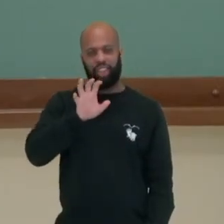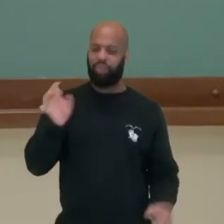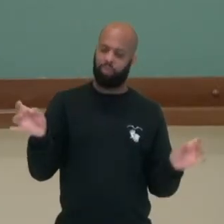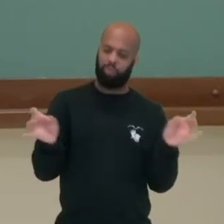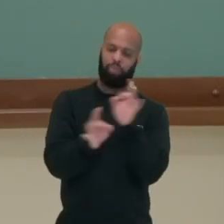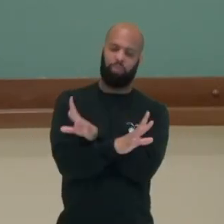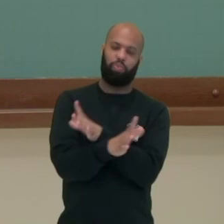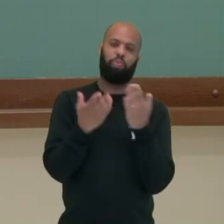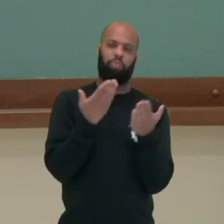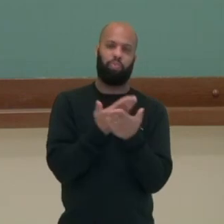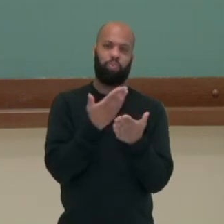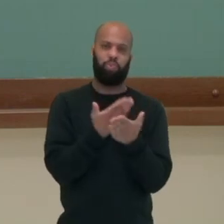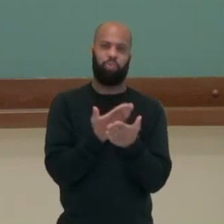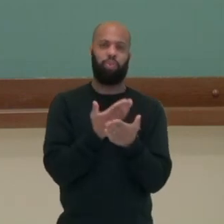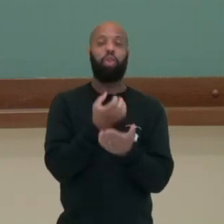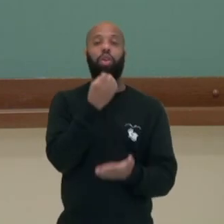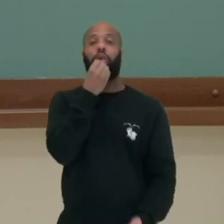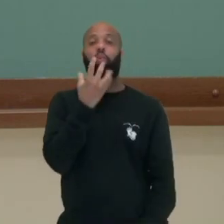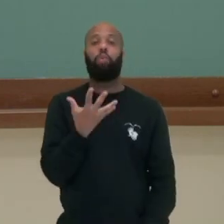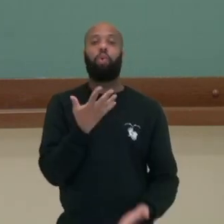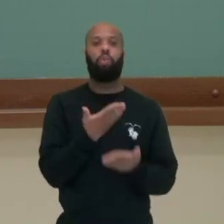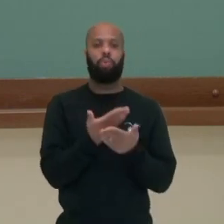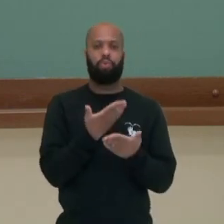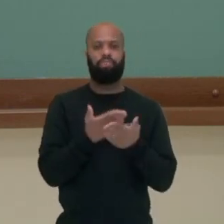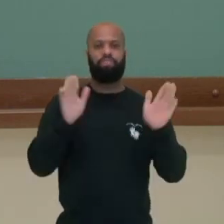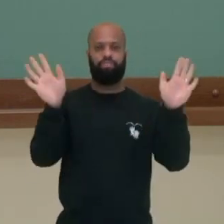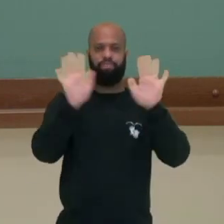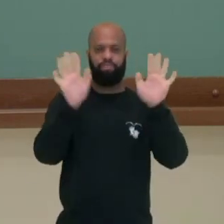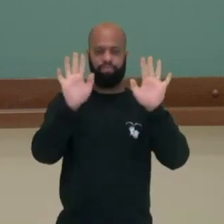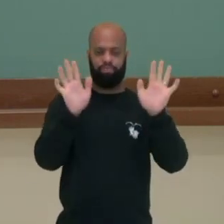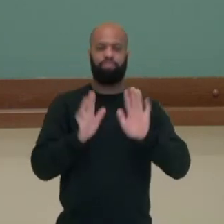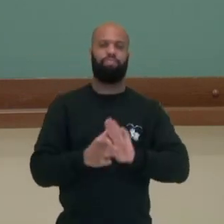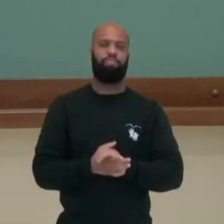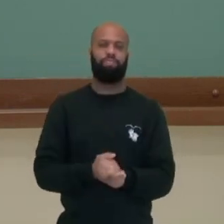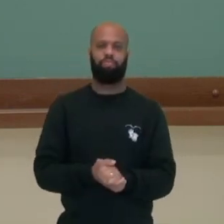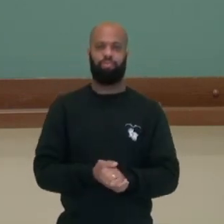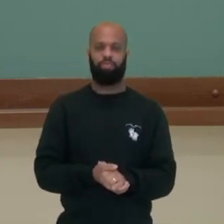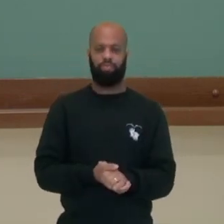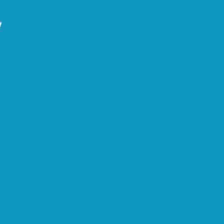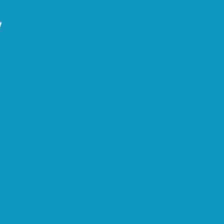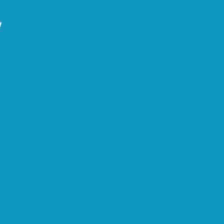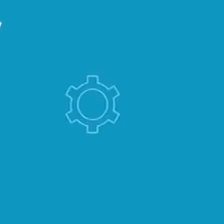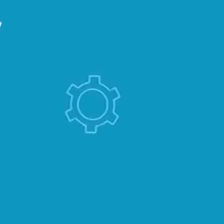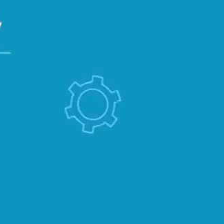Ficamos por aqui nessa aula. Bons estudos para você. Tchau, povo!